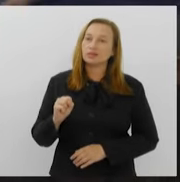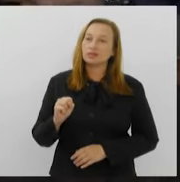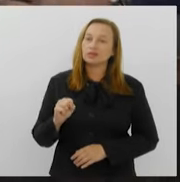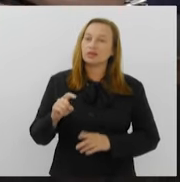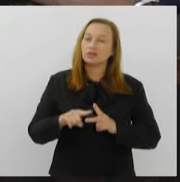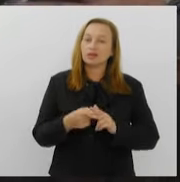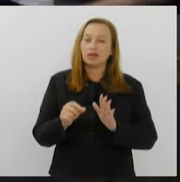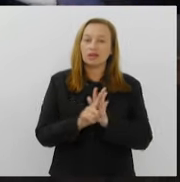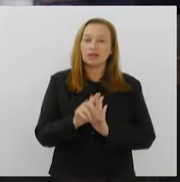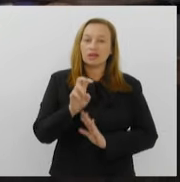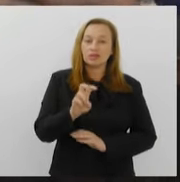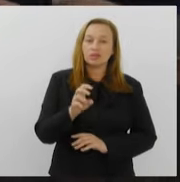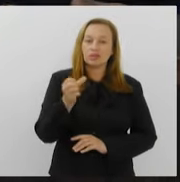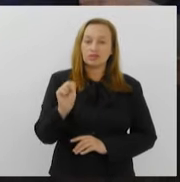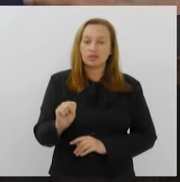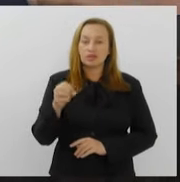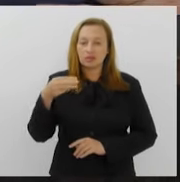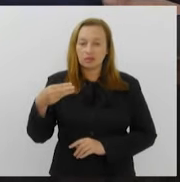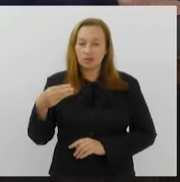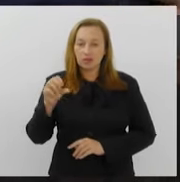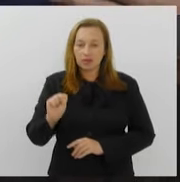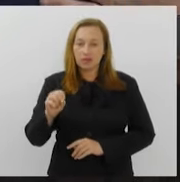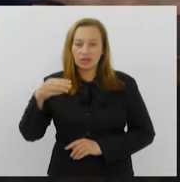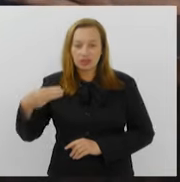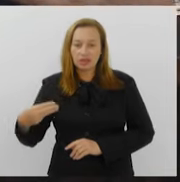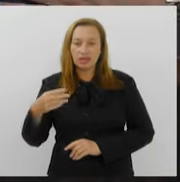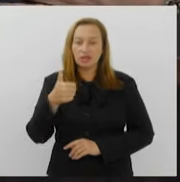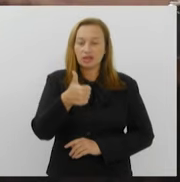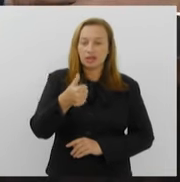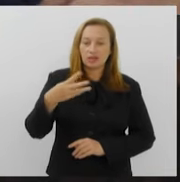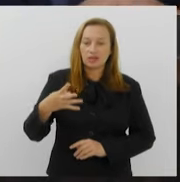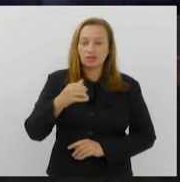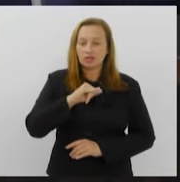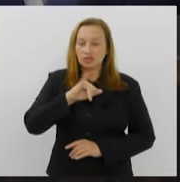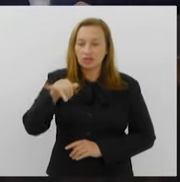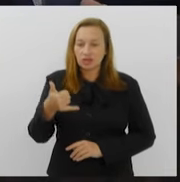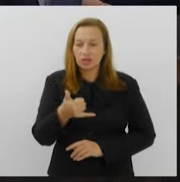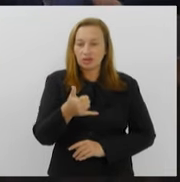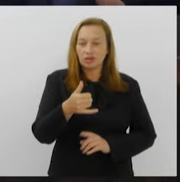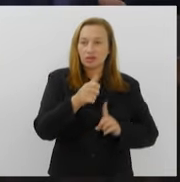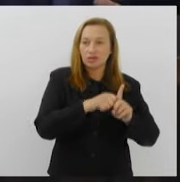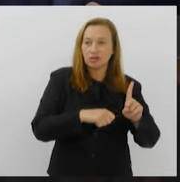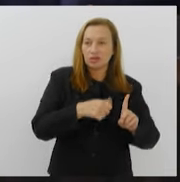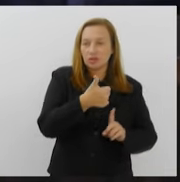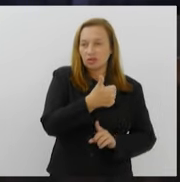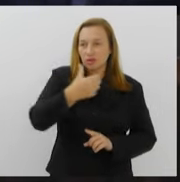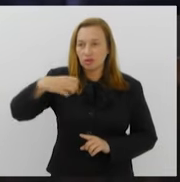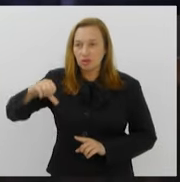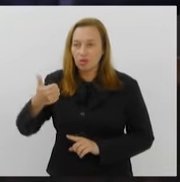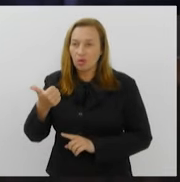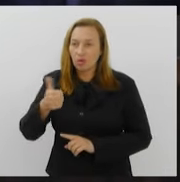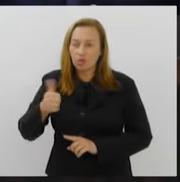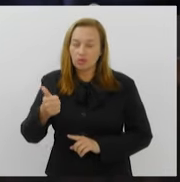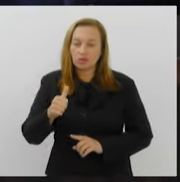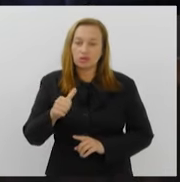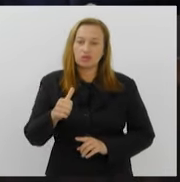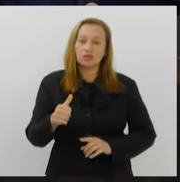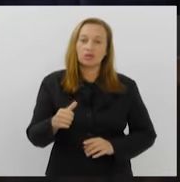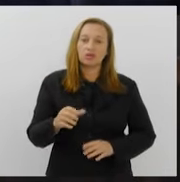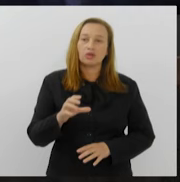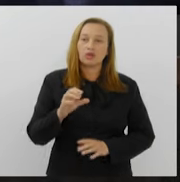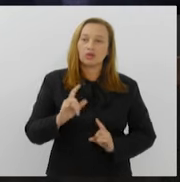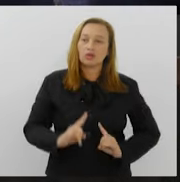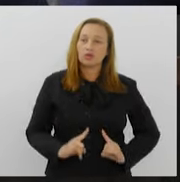número 5.883 de 14 de janeiro de 2011, que institui o programa de condomínio seguro em todo o estado do Rio de